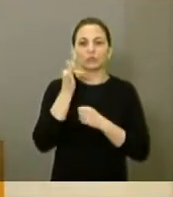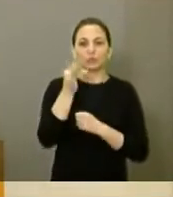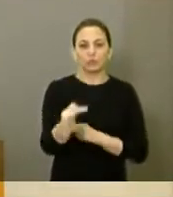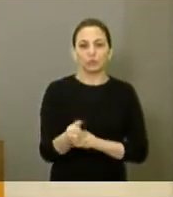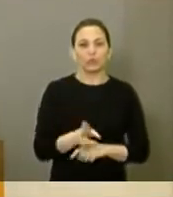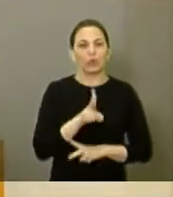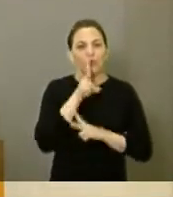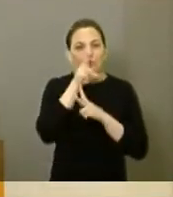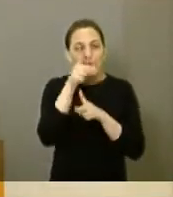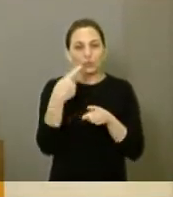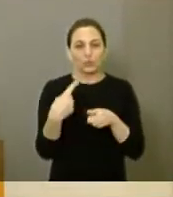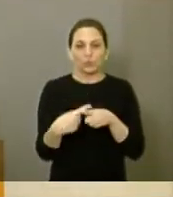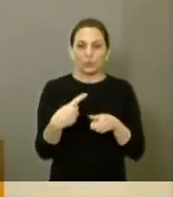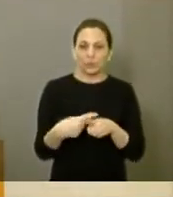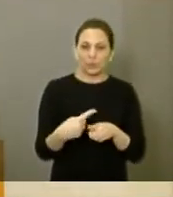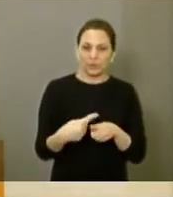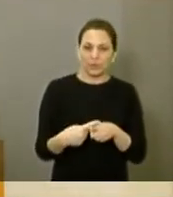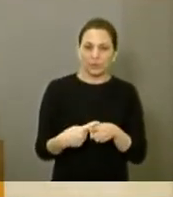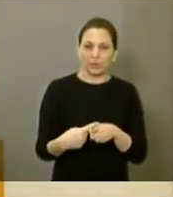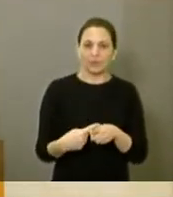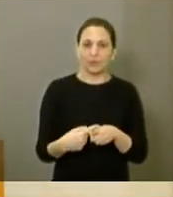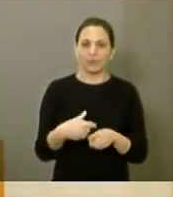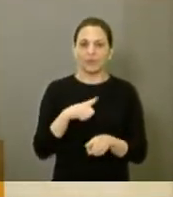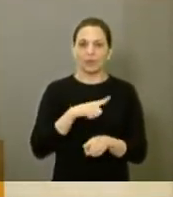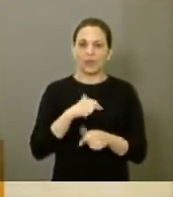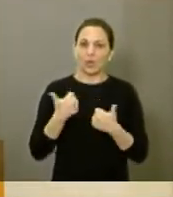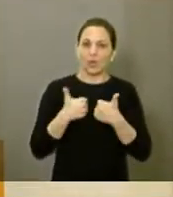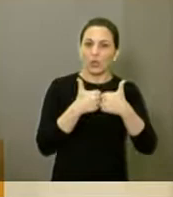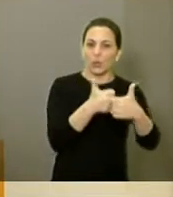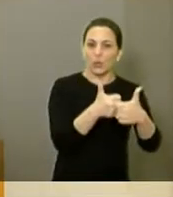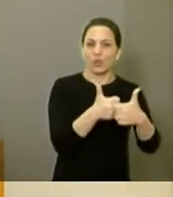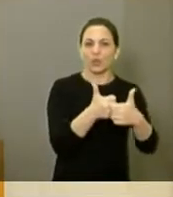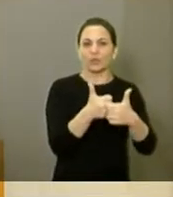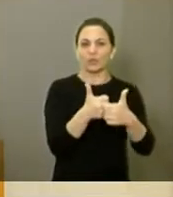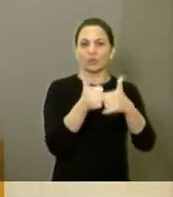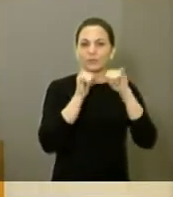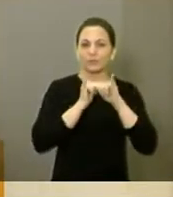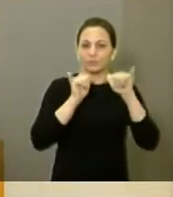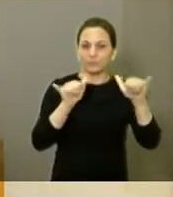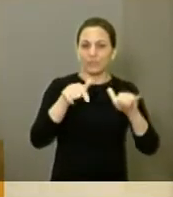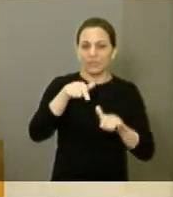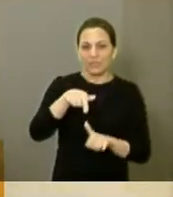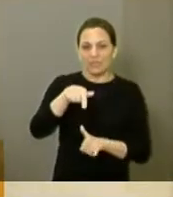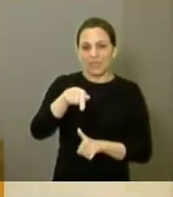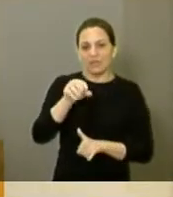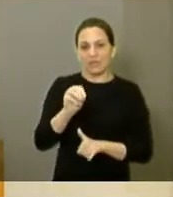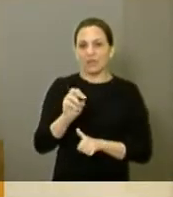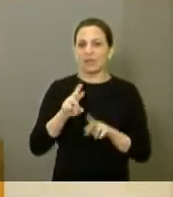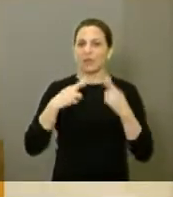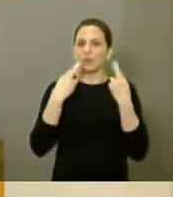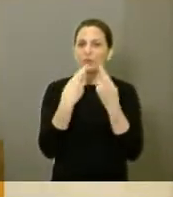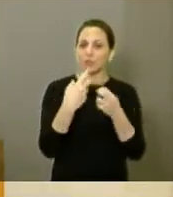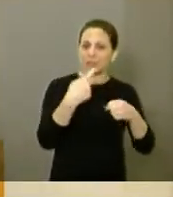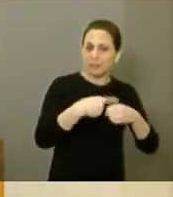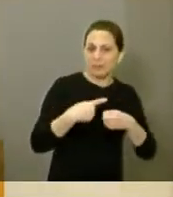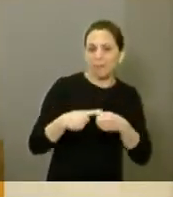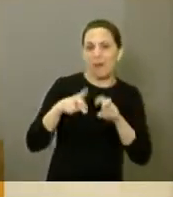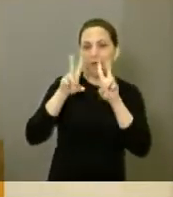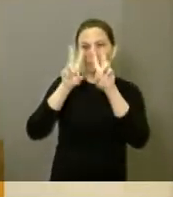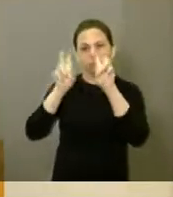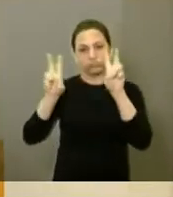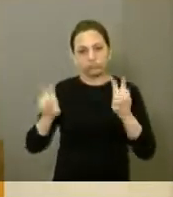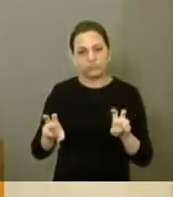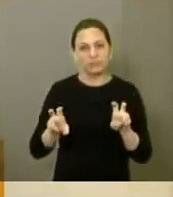e quem acompanhou a companhia viu foram mais de 70 reuniões em bairros temáticas